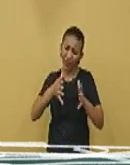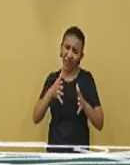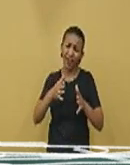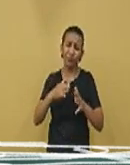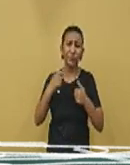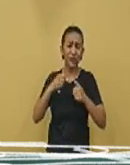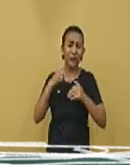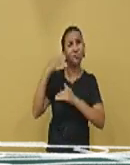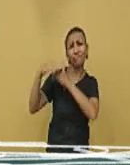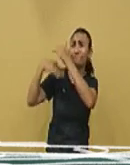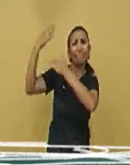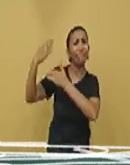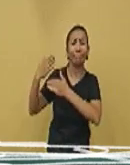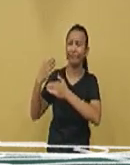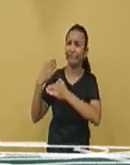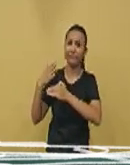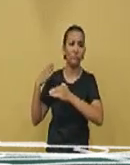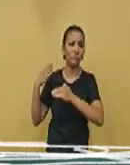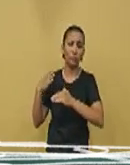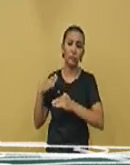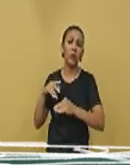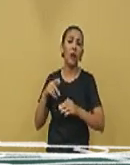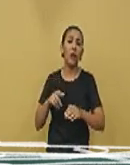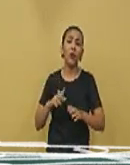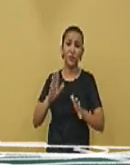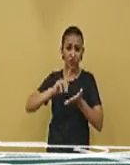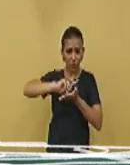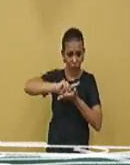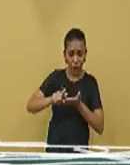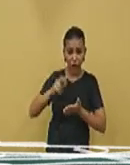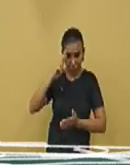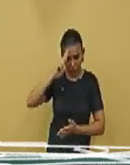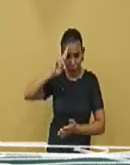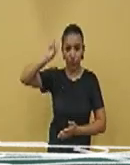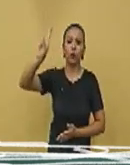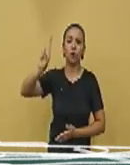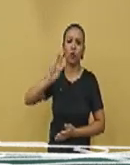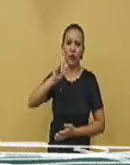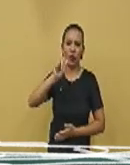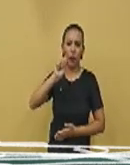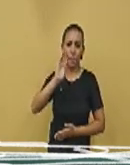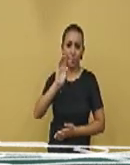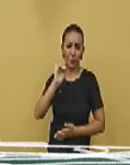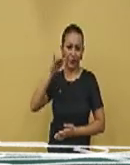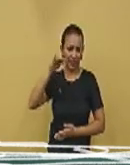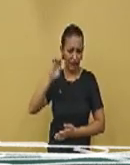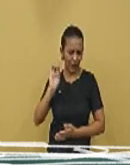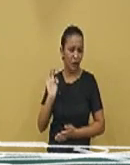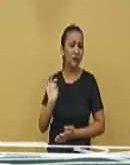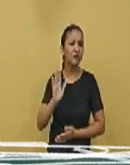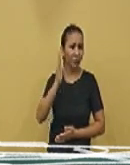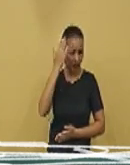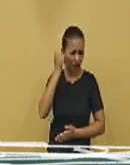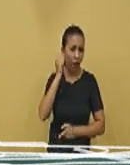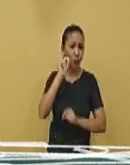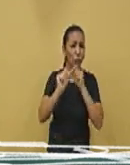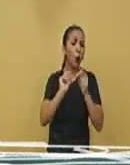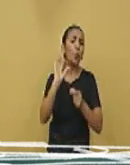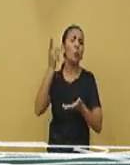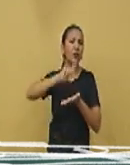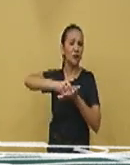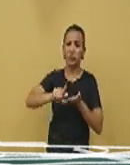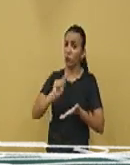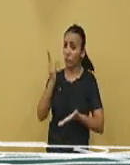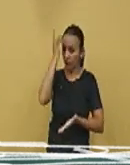disso. Passar, você participou de uma gestão da universidade, você foi chefe de gabinete. Você sabe o tensionamento que acontece na gestão da universidade? Não é